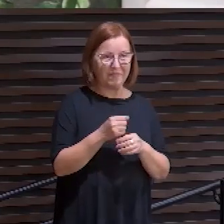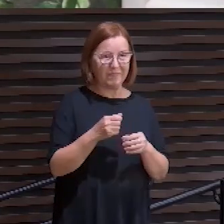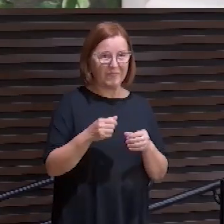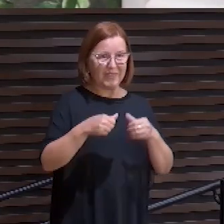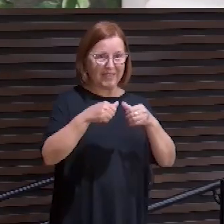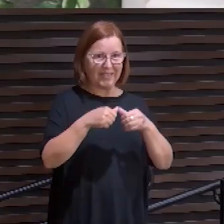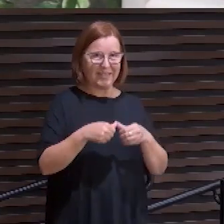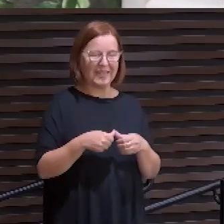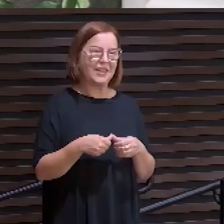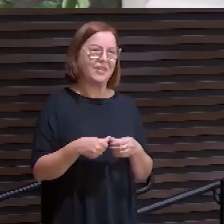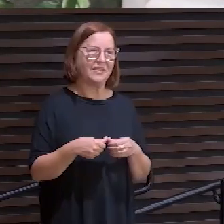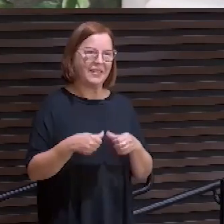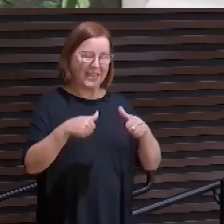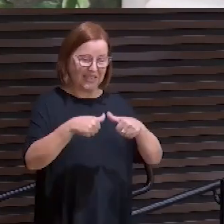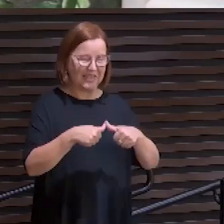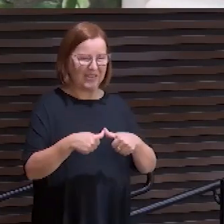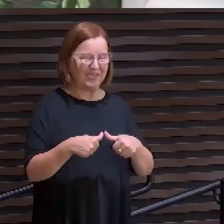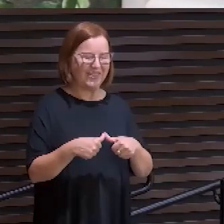devidamente